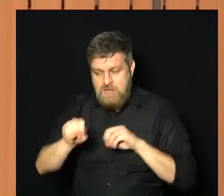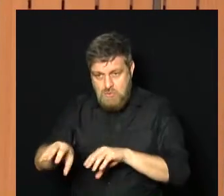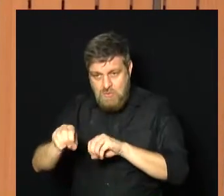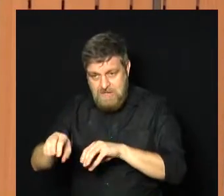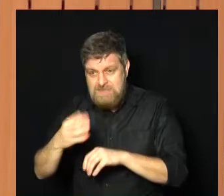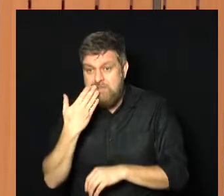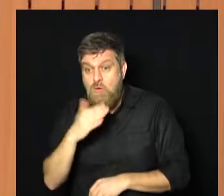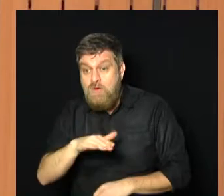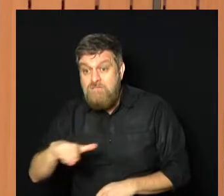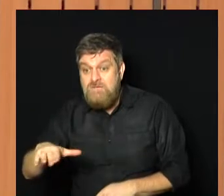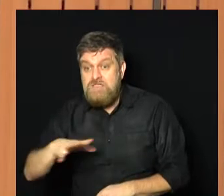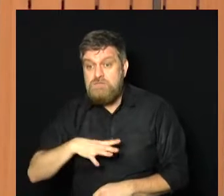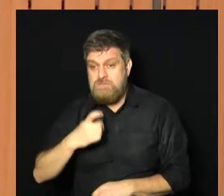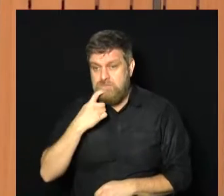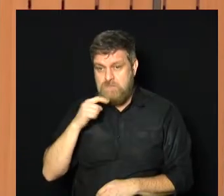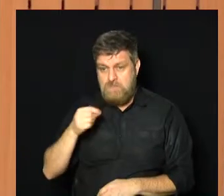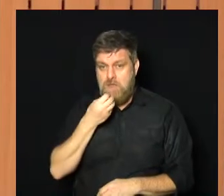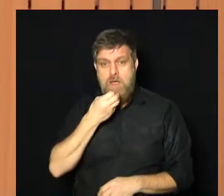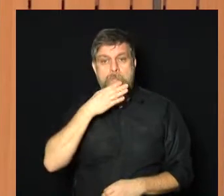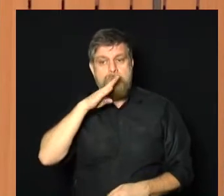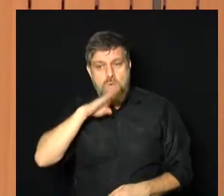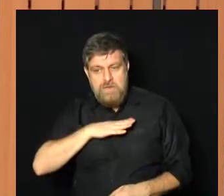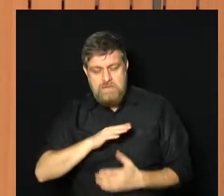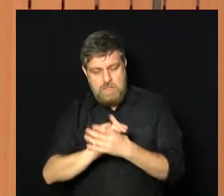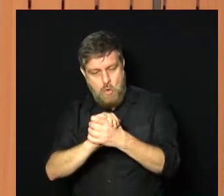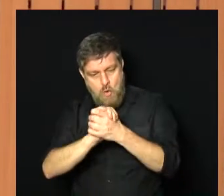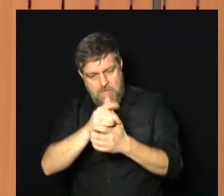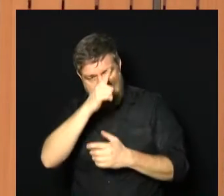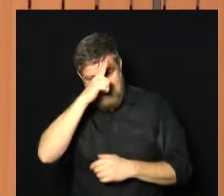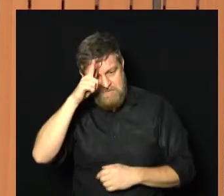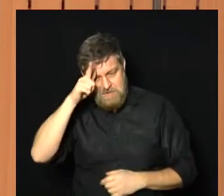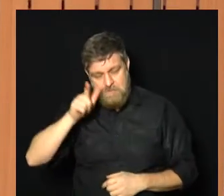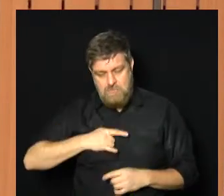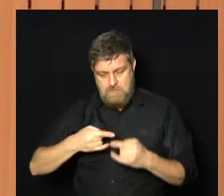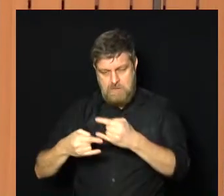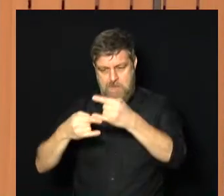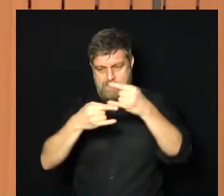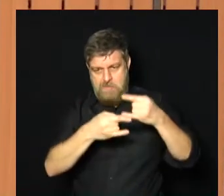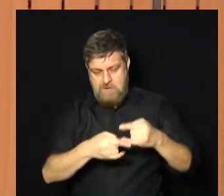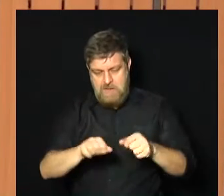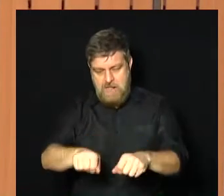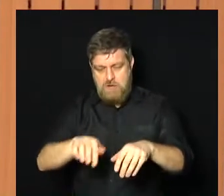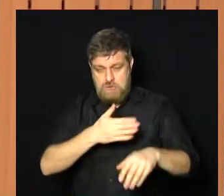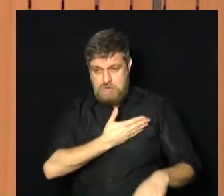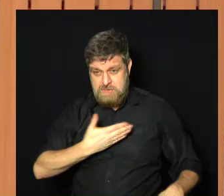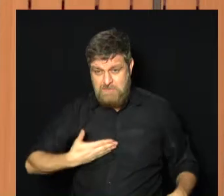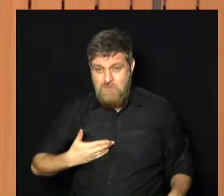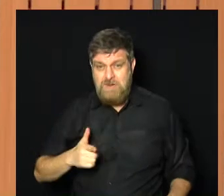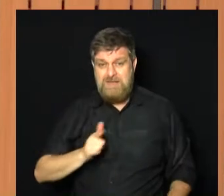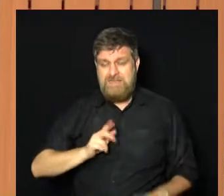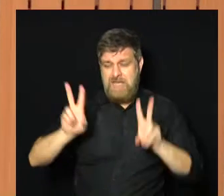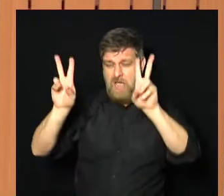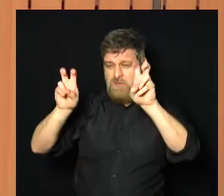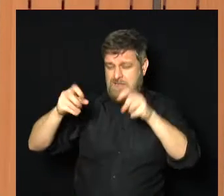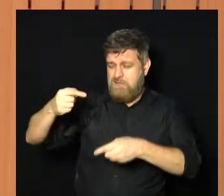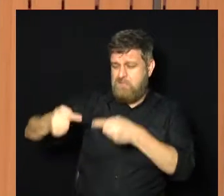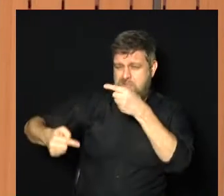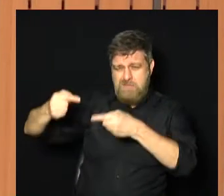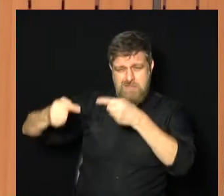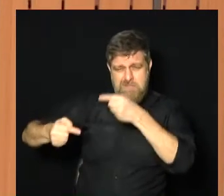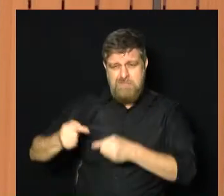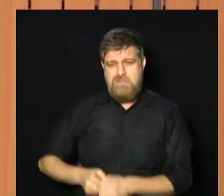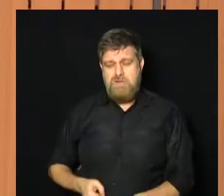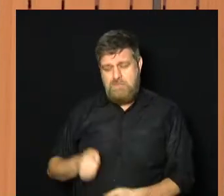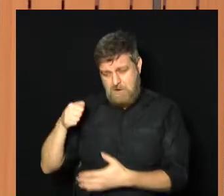doutor Alexandre fala: boa tarde, parabéns ao vereador Gustavo Peta por chamar nessa audiência pública e abrir o espaço para essa pauta tão justa em defesa da